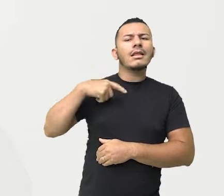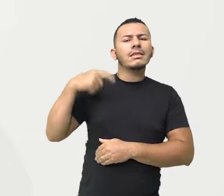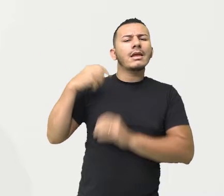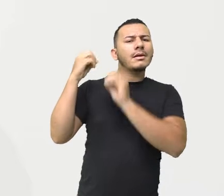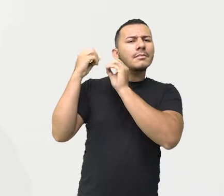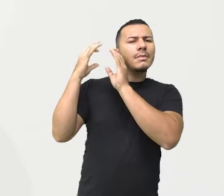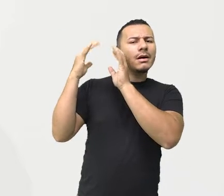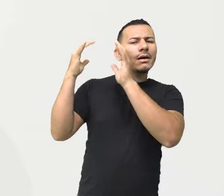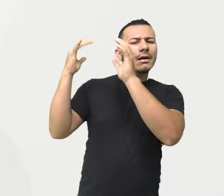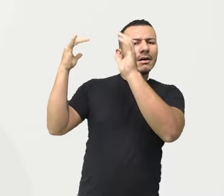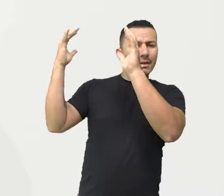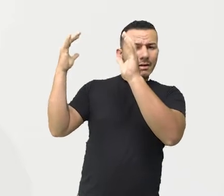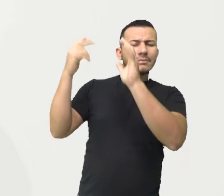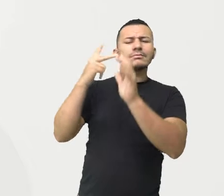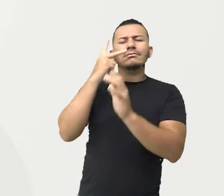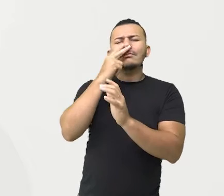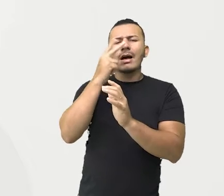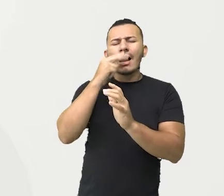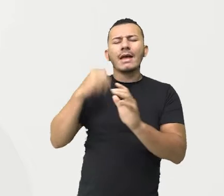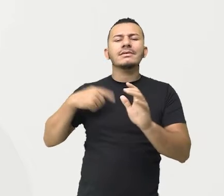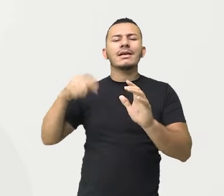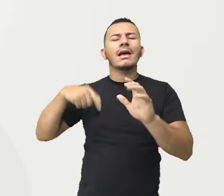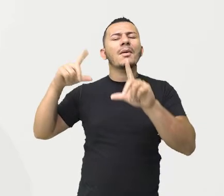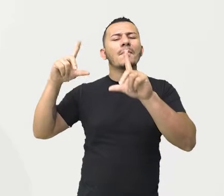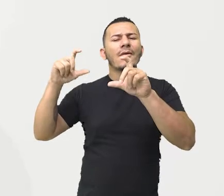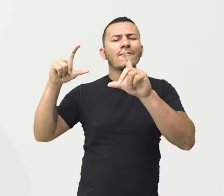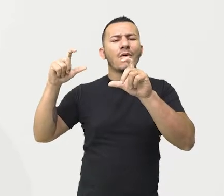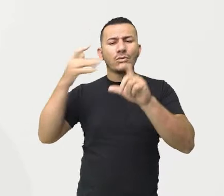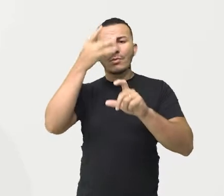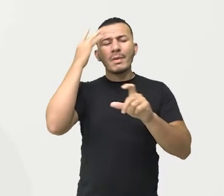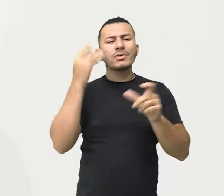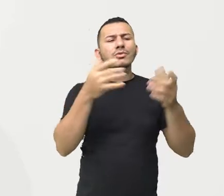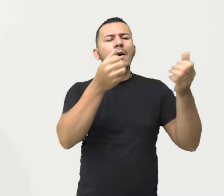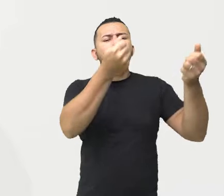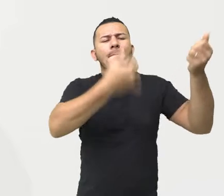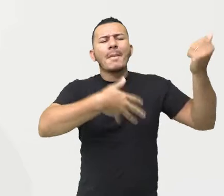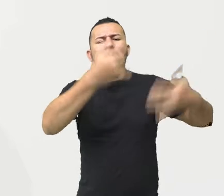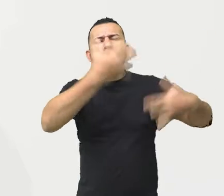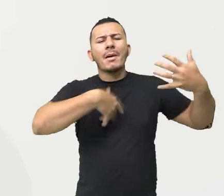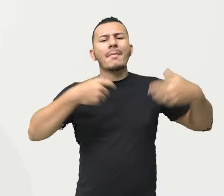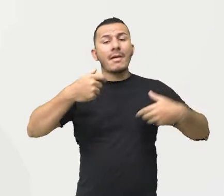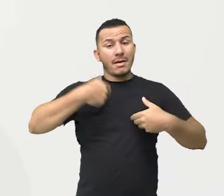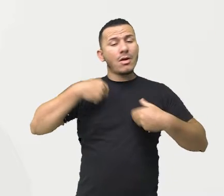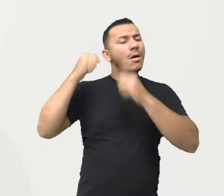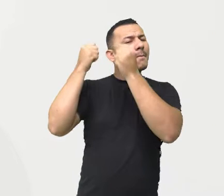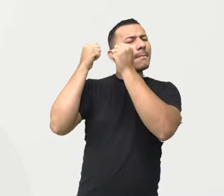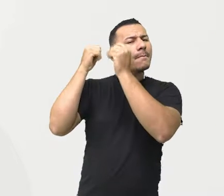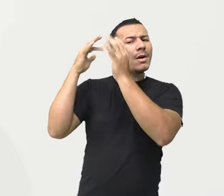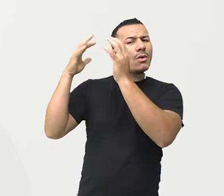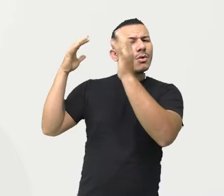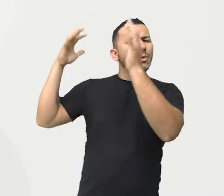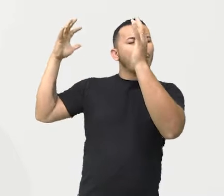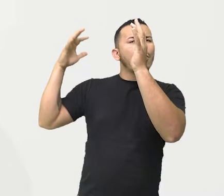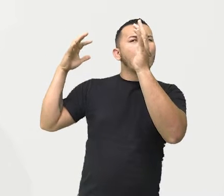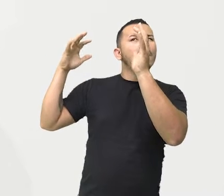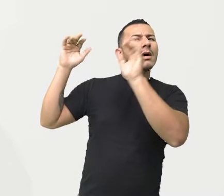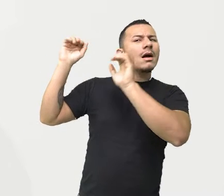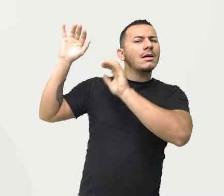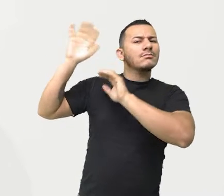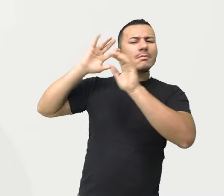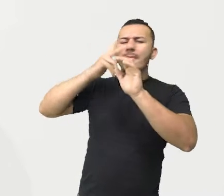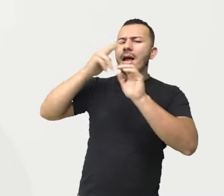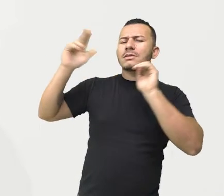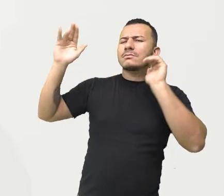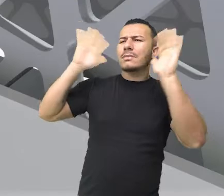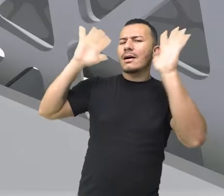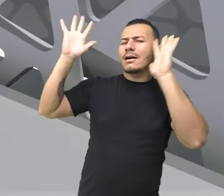uma fotografia. Então, um texto descritivo, quando ele é bem feito, bem